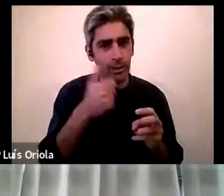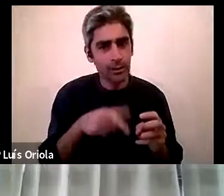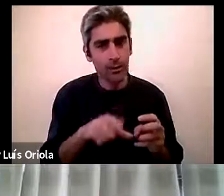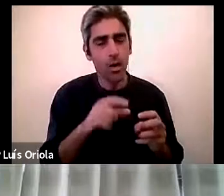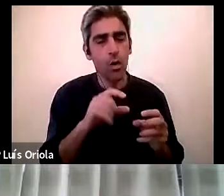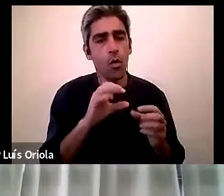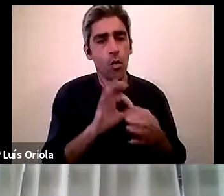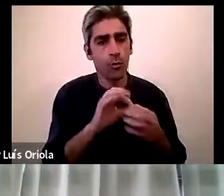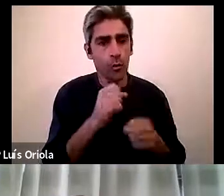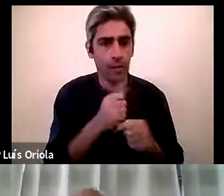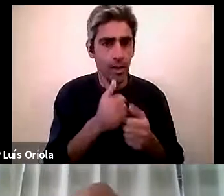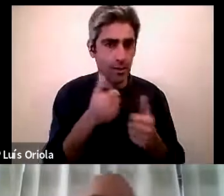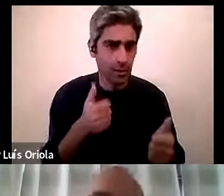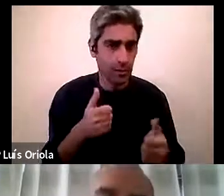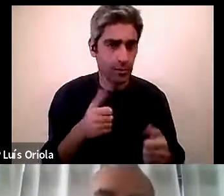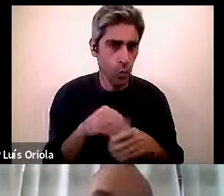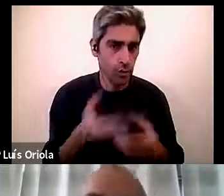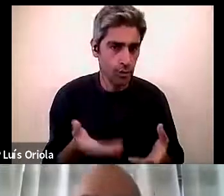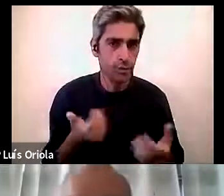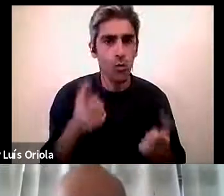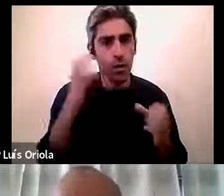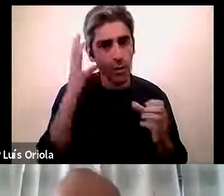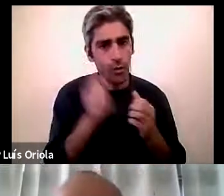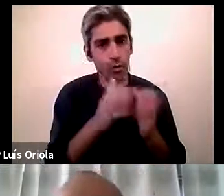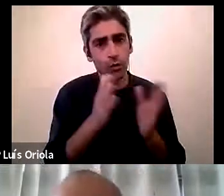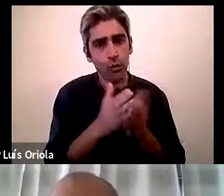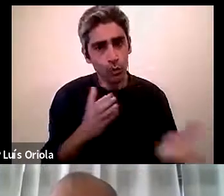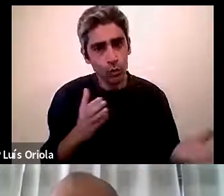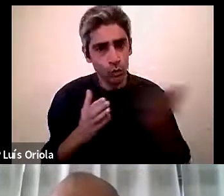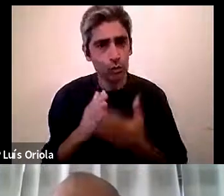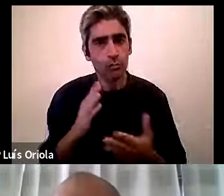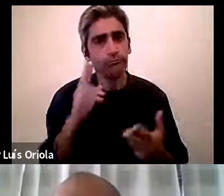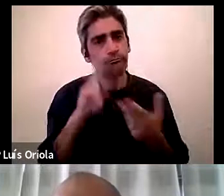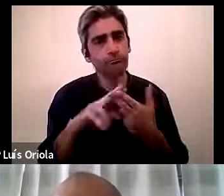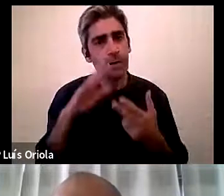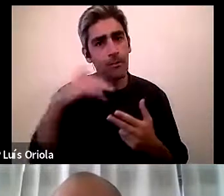do trabalho à distância. Desejar uma boa tarde a todos e até uma próxima